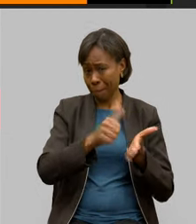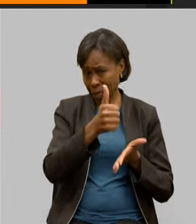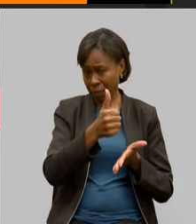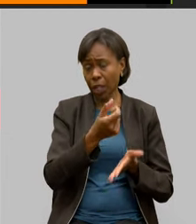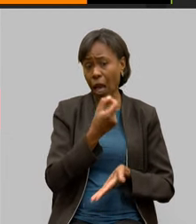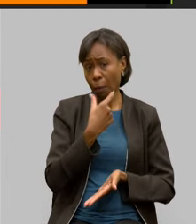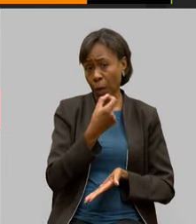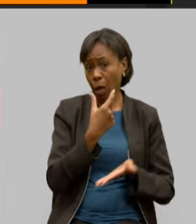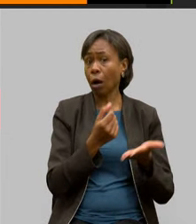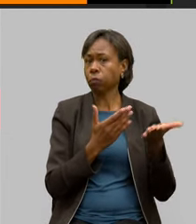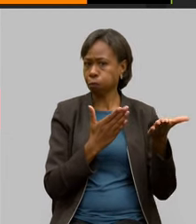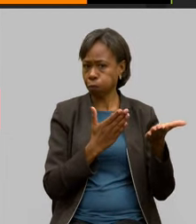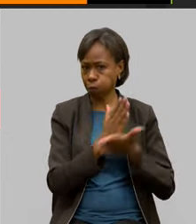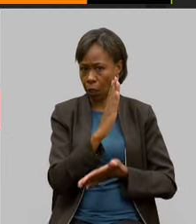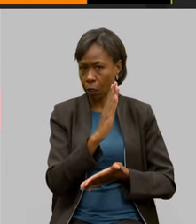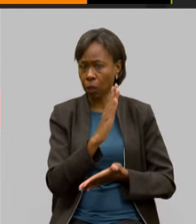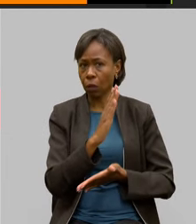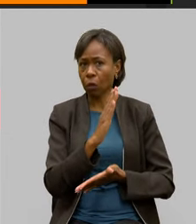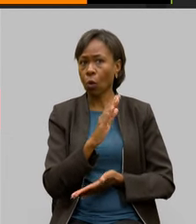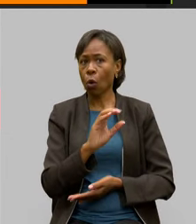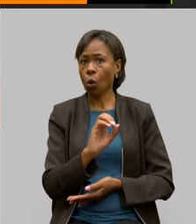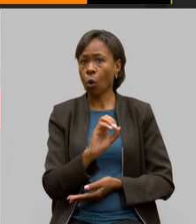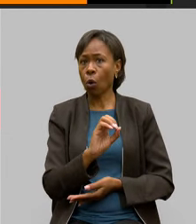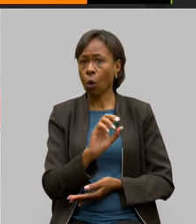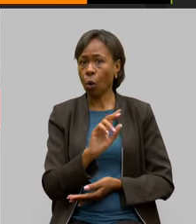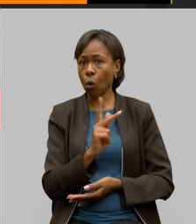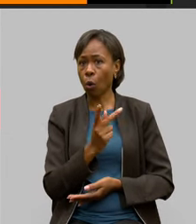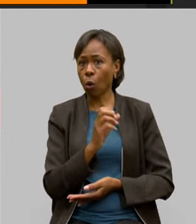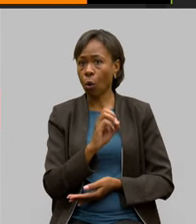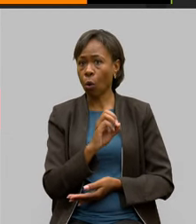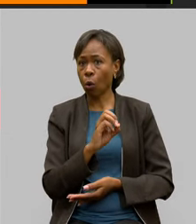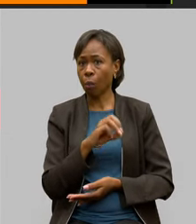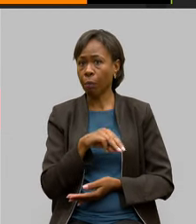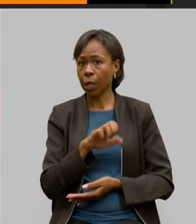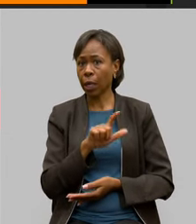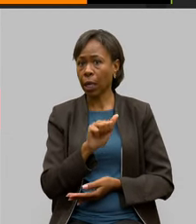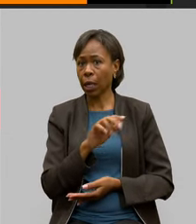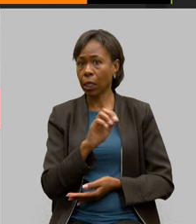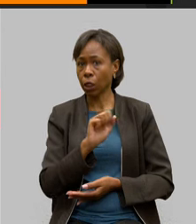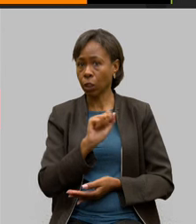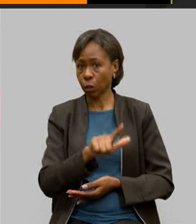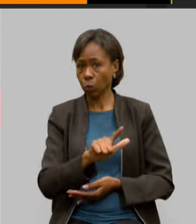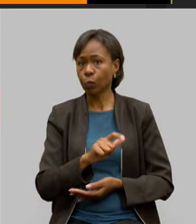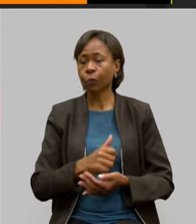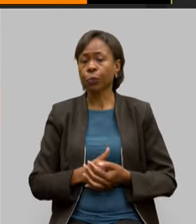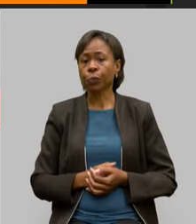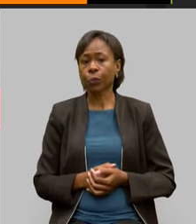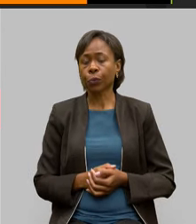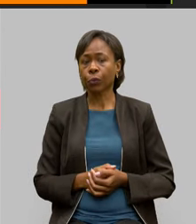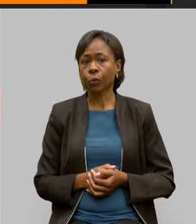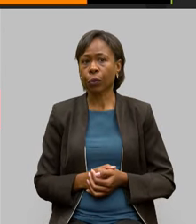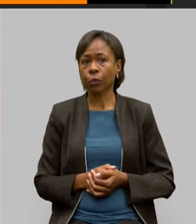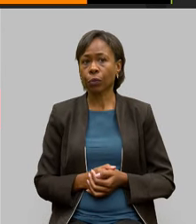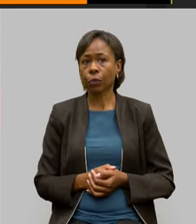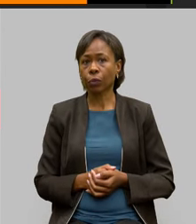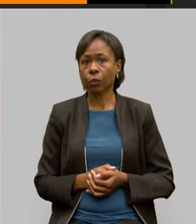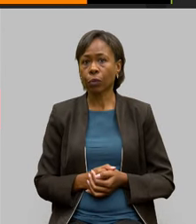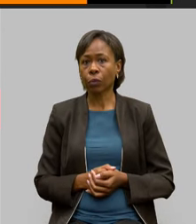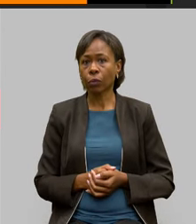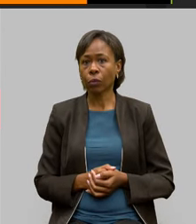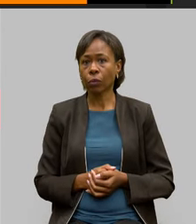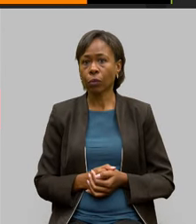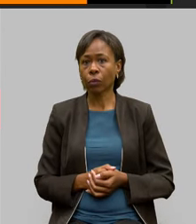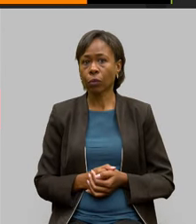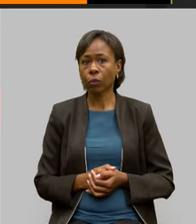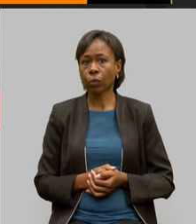aprovado que é o meva até o Dr Leandro mostrou também sem nenhum interesse aqui eh também a dispor aqui